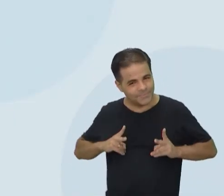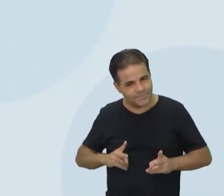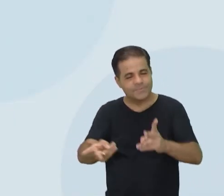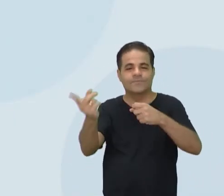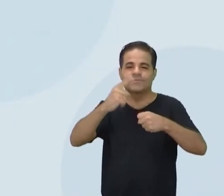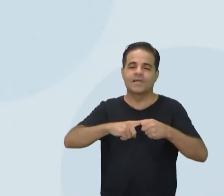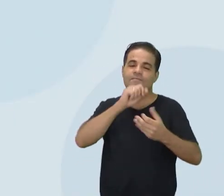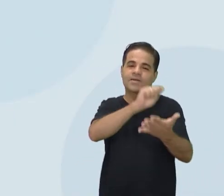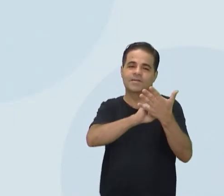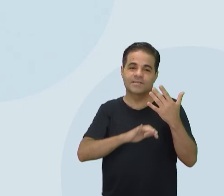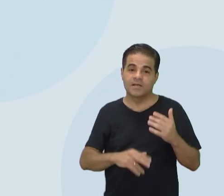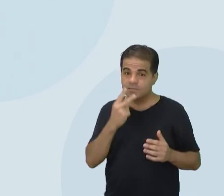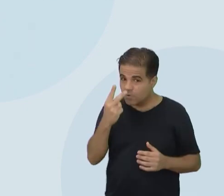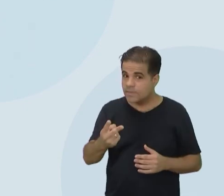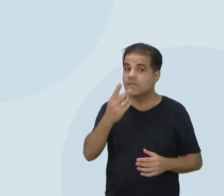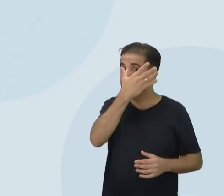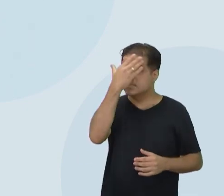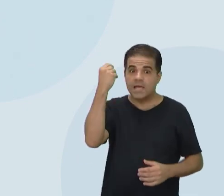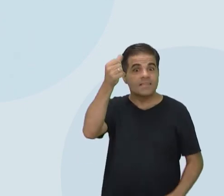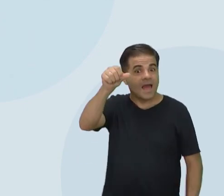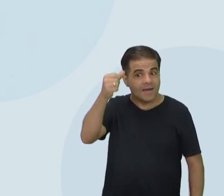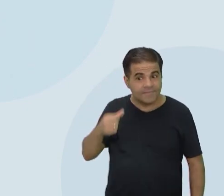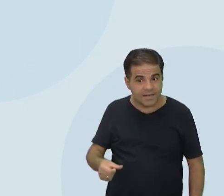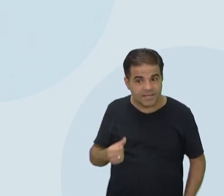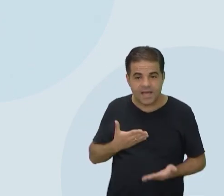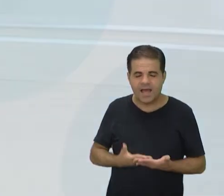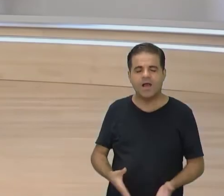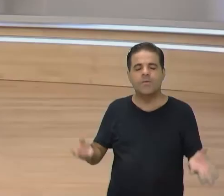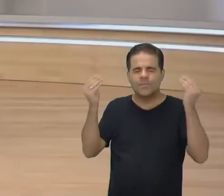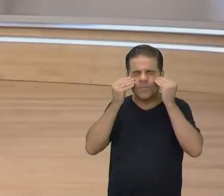atividade 2. Avaliem a nossa aula, não esqueçam.